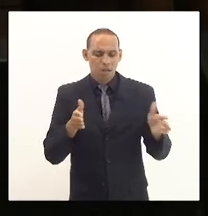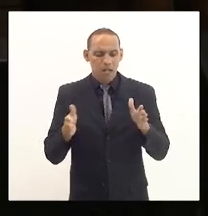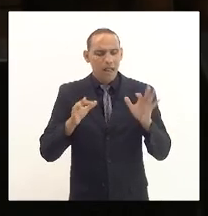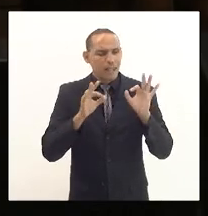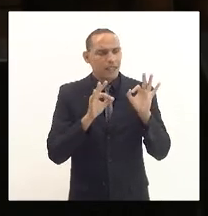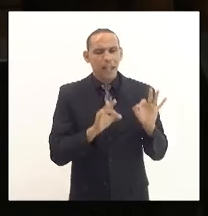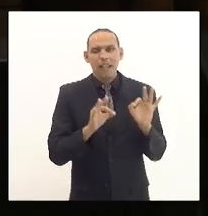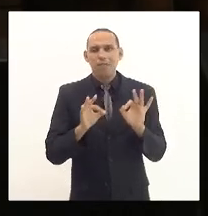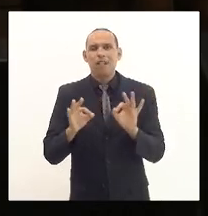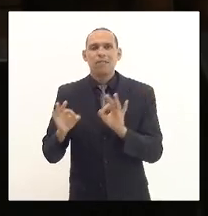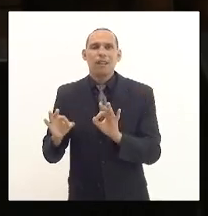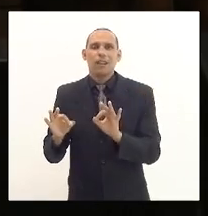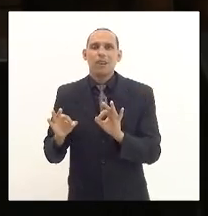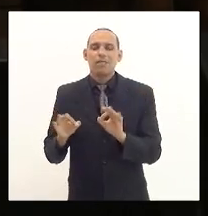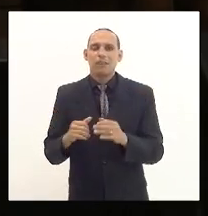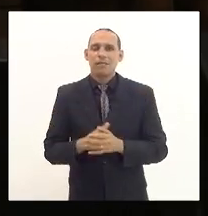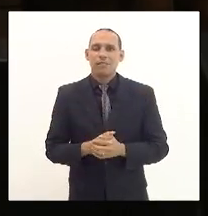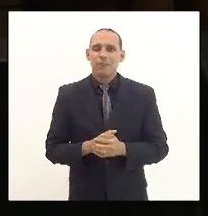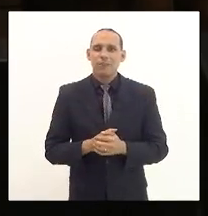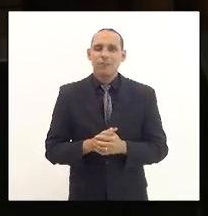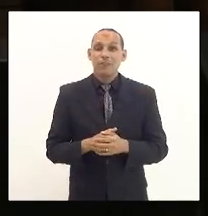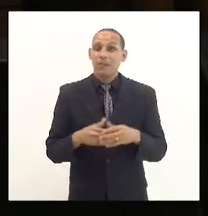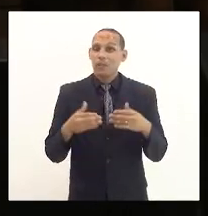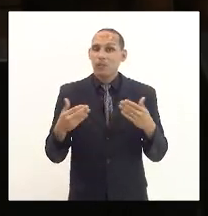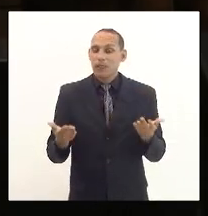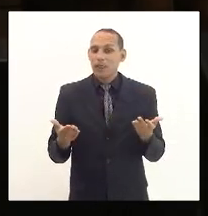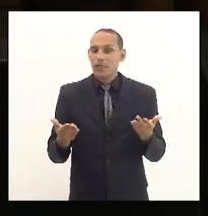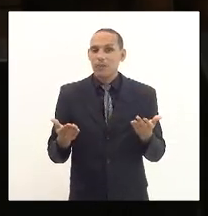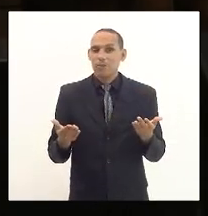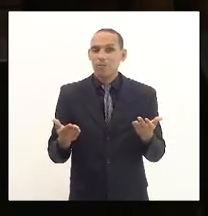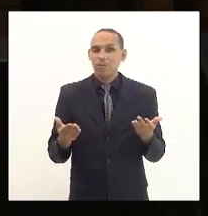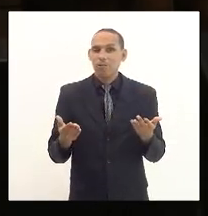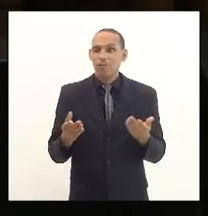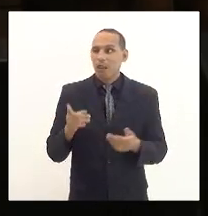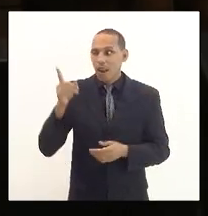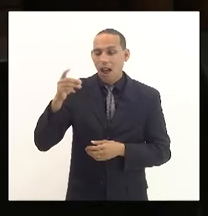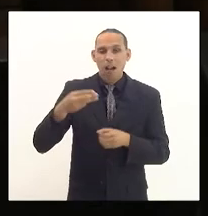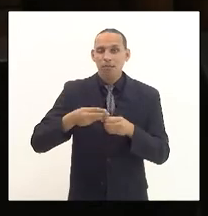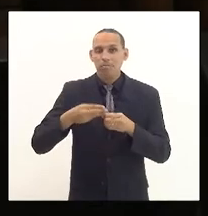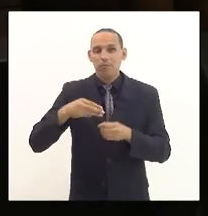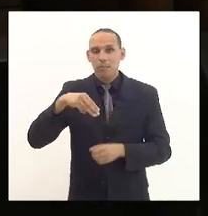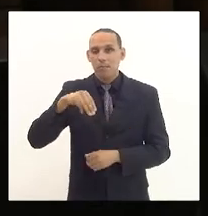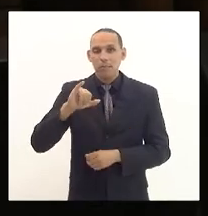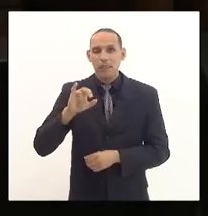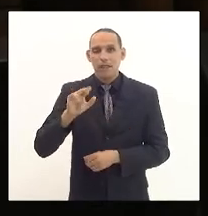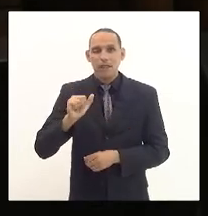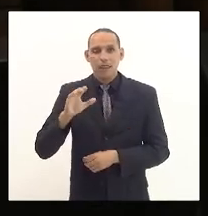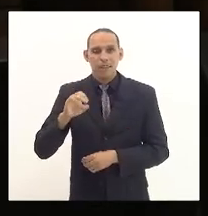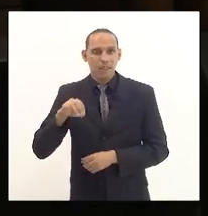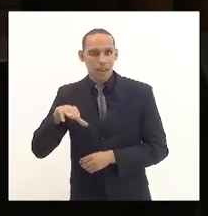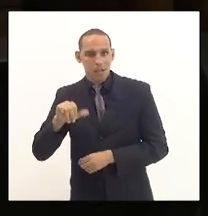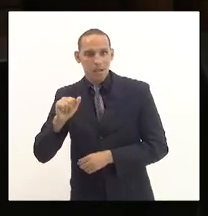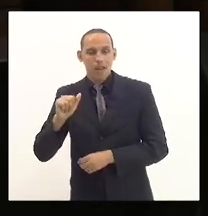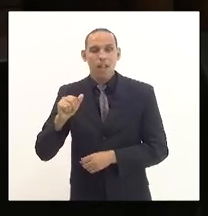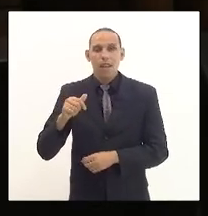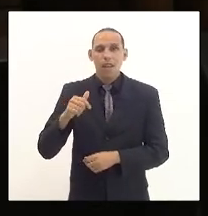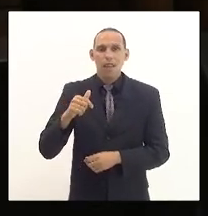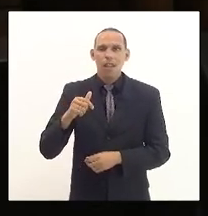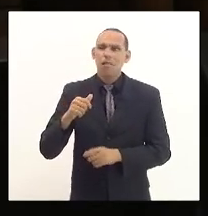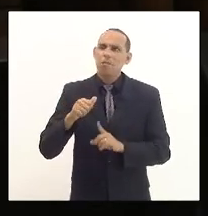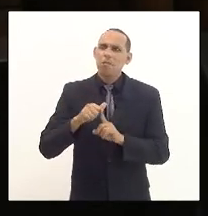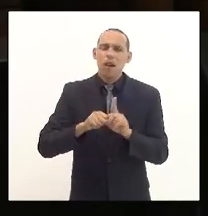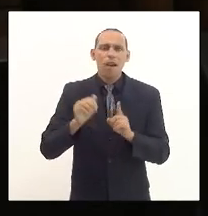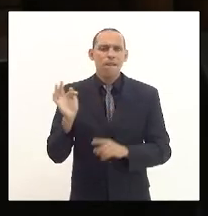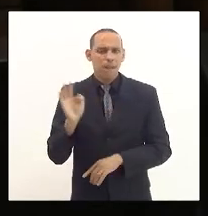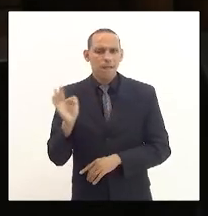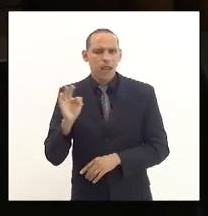corretos e acertados quando lá no município de Miracema instalei né no mês